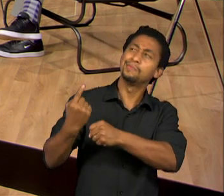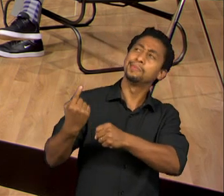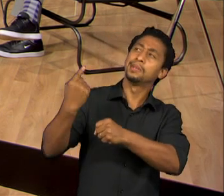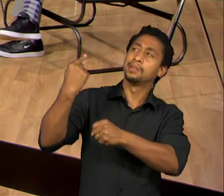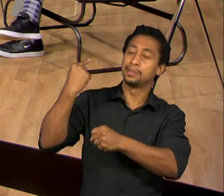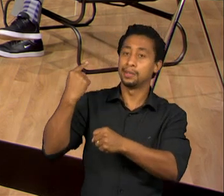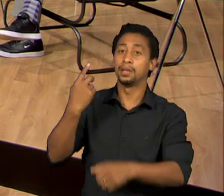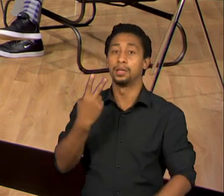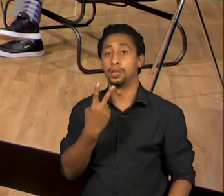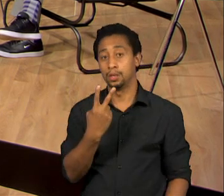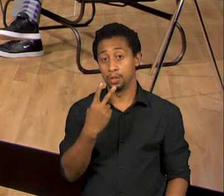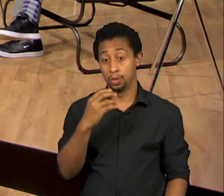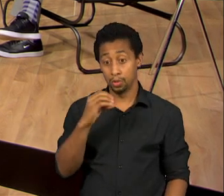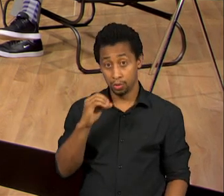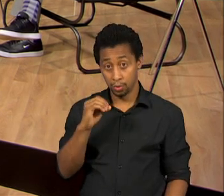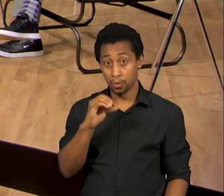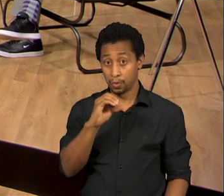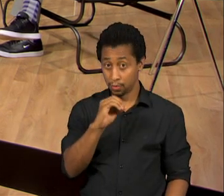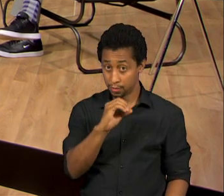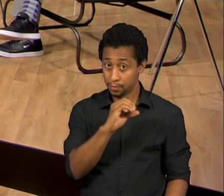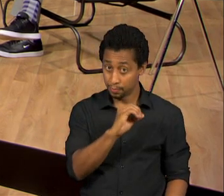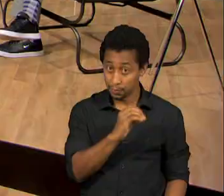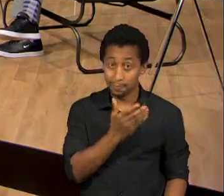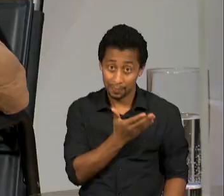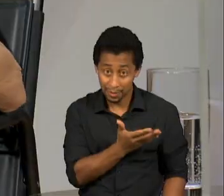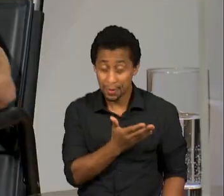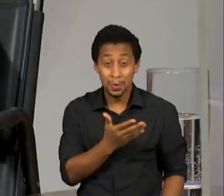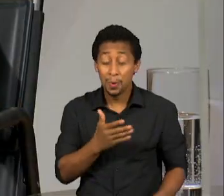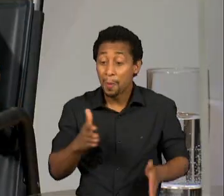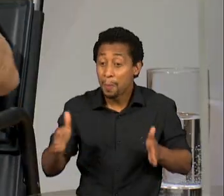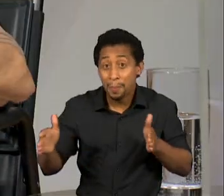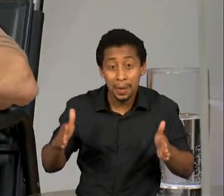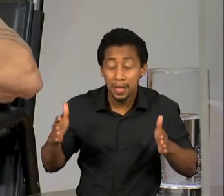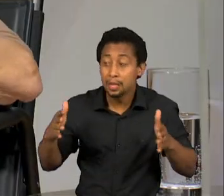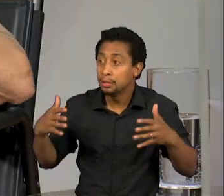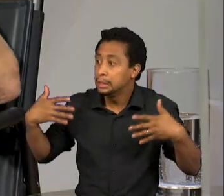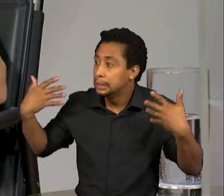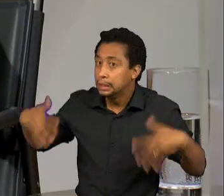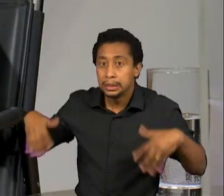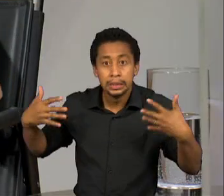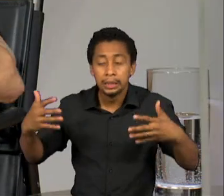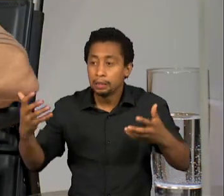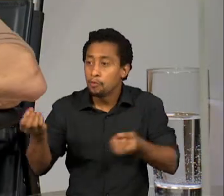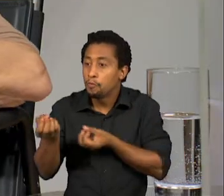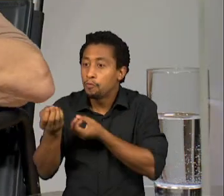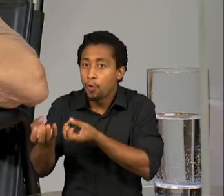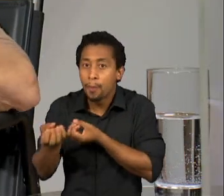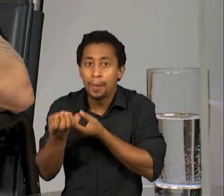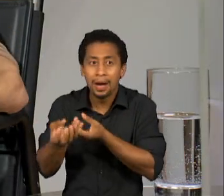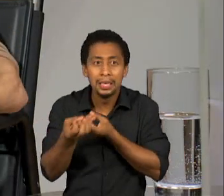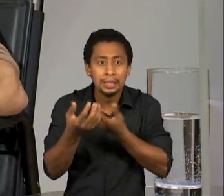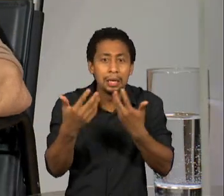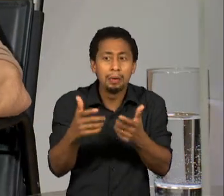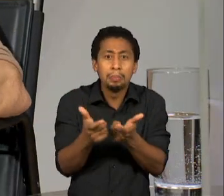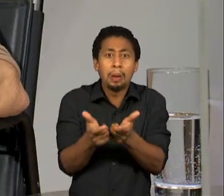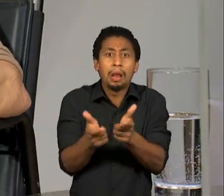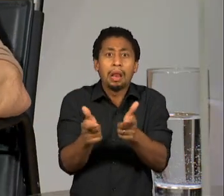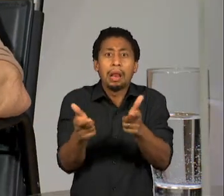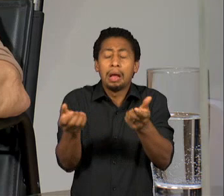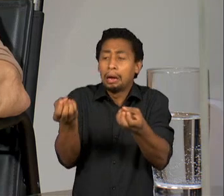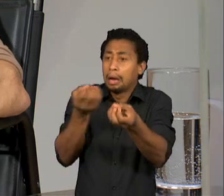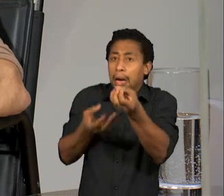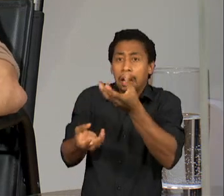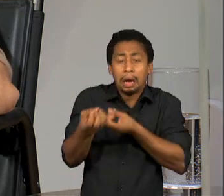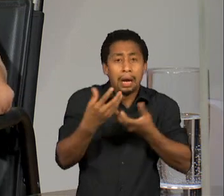porque finalmente cada um terá o seu lugar de dar opinião, de falar, inclusive na época